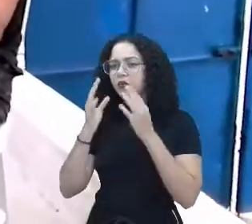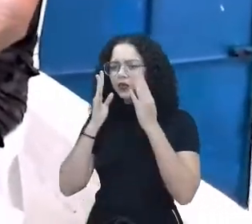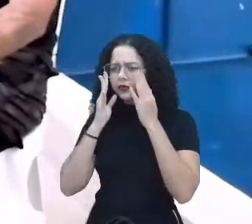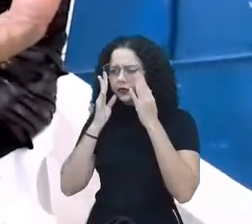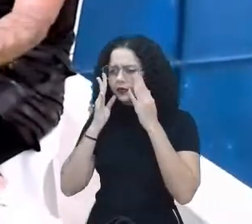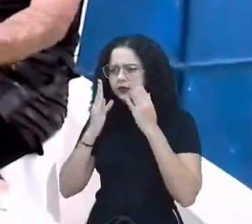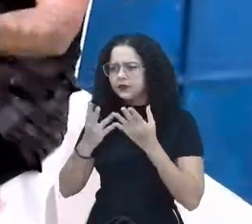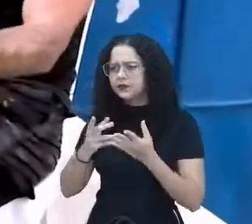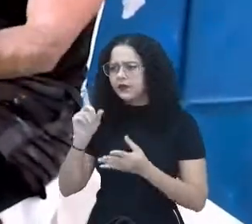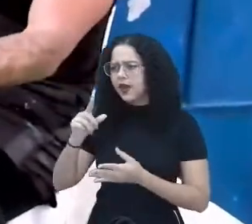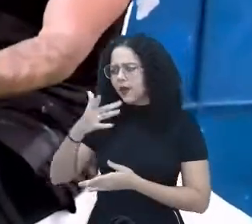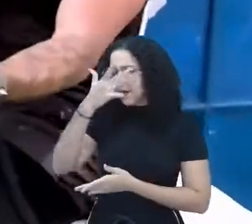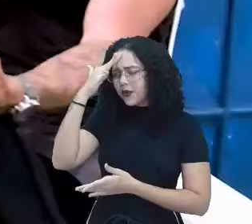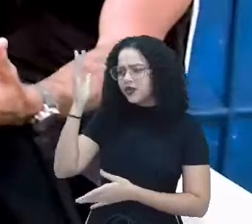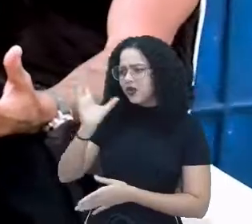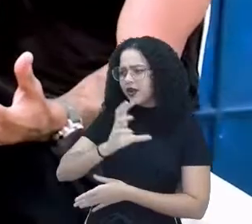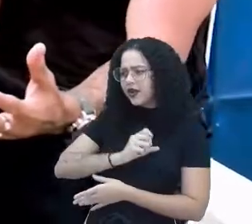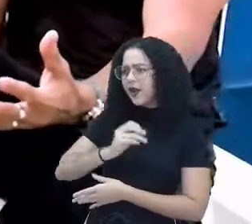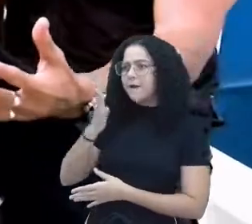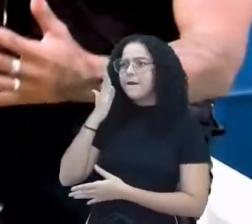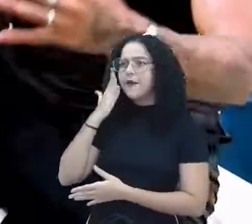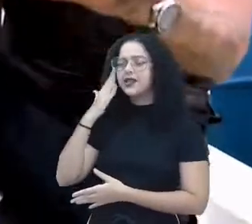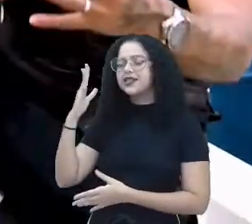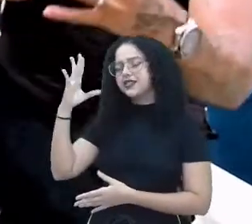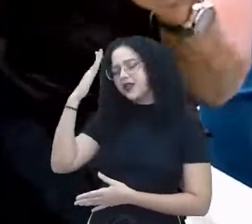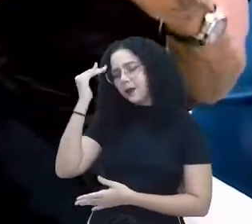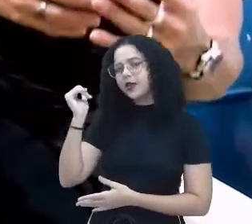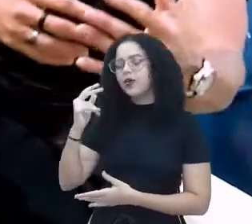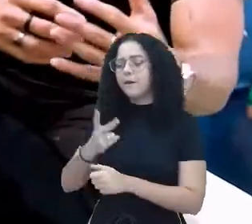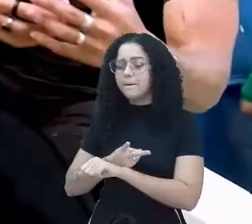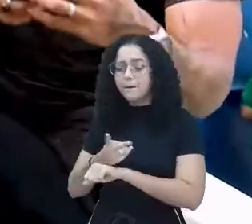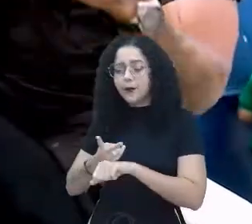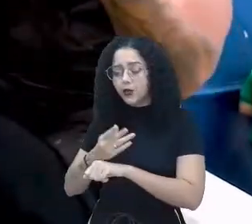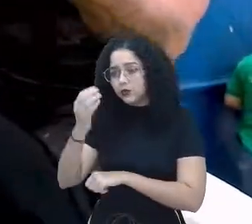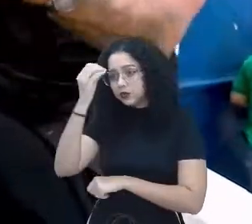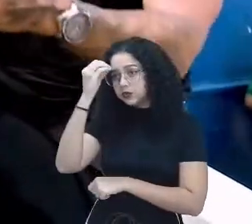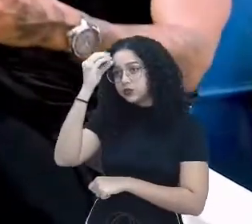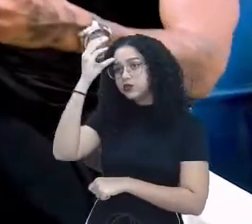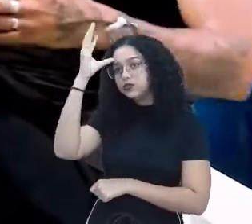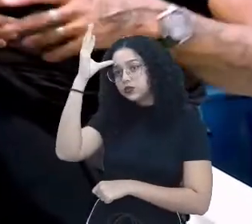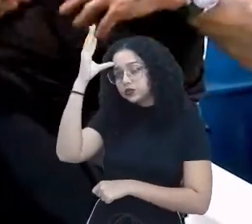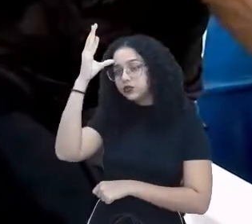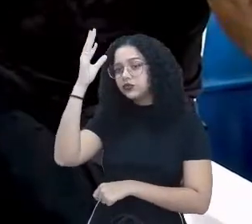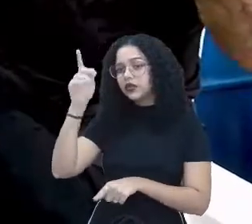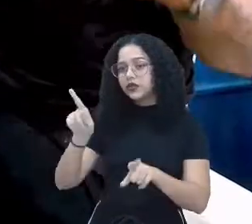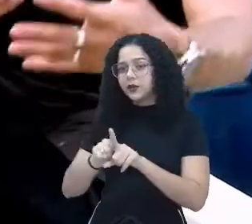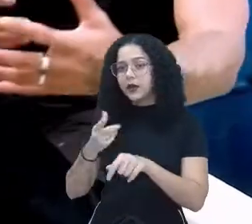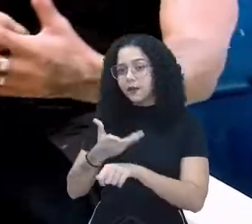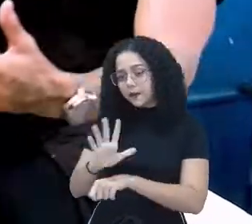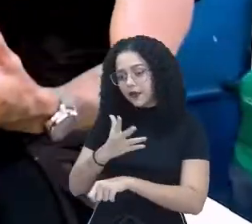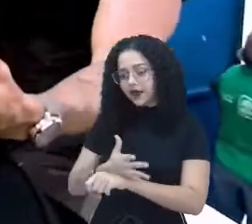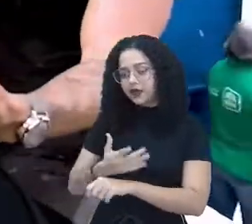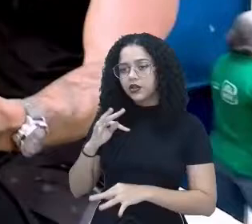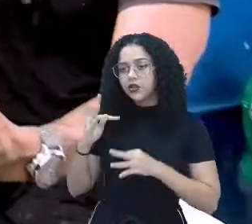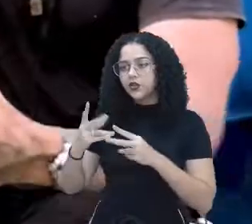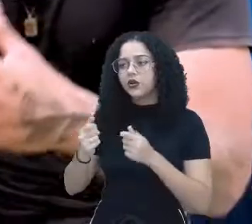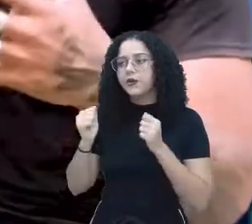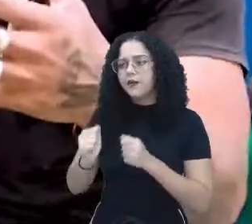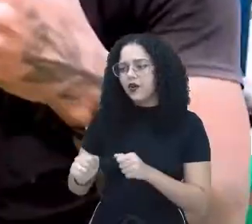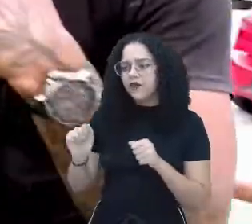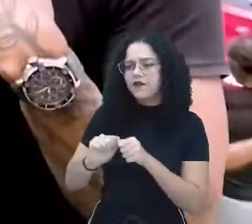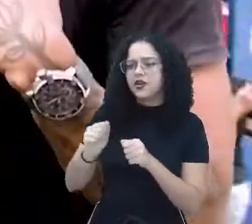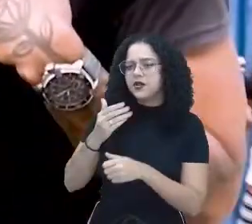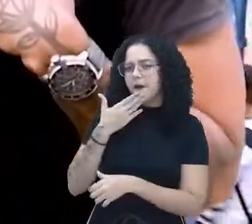palavra, que é alguém que ama a sabedoria, que busca na sabedoria, nas suas práticas, aquilo que você pode realizar